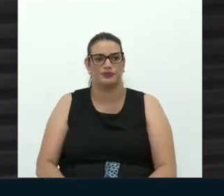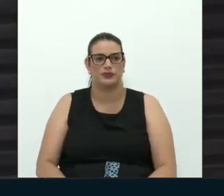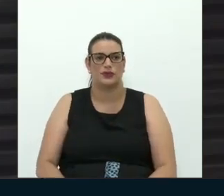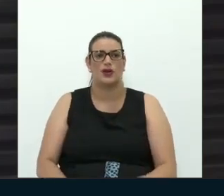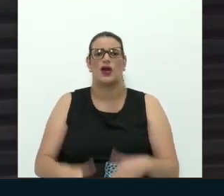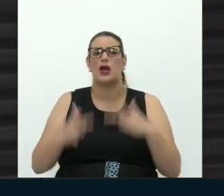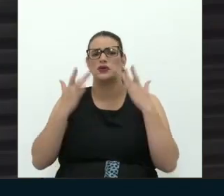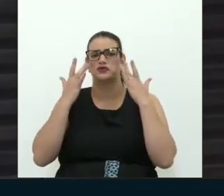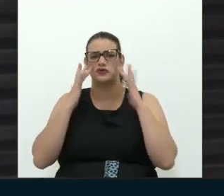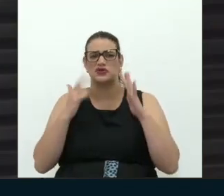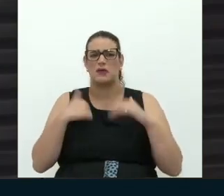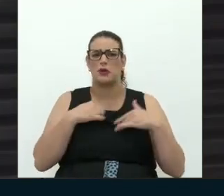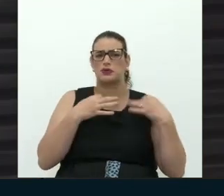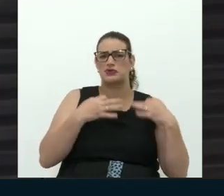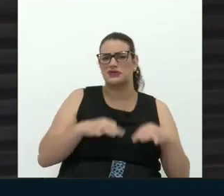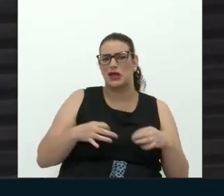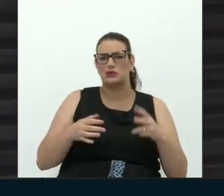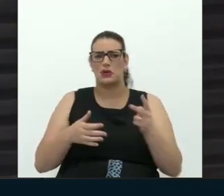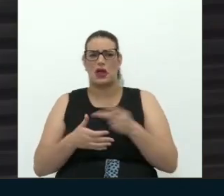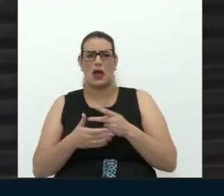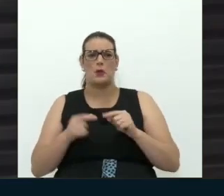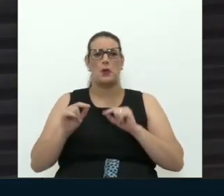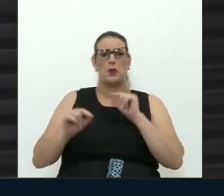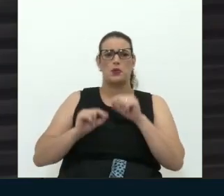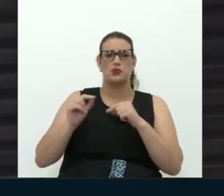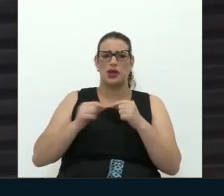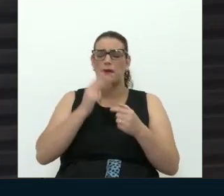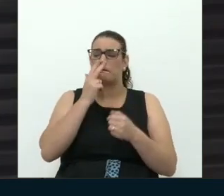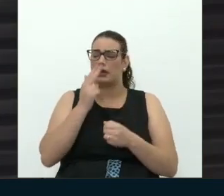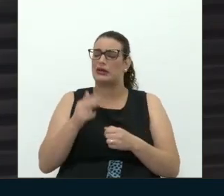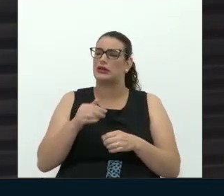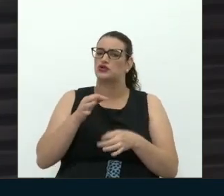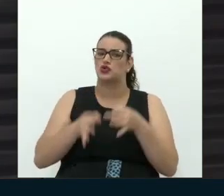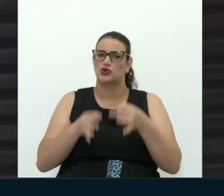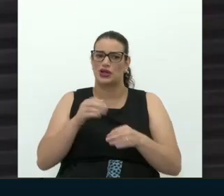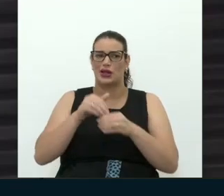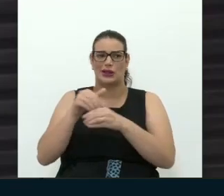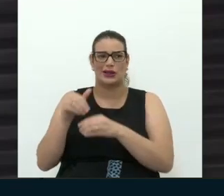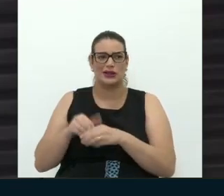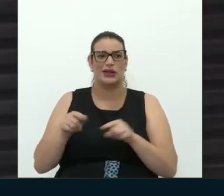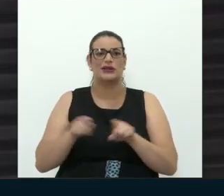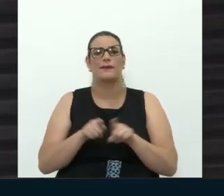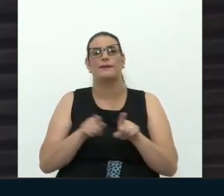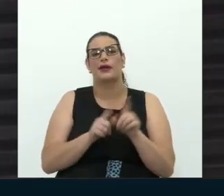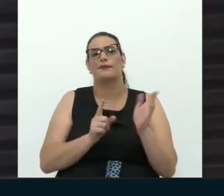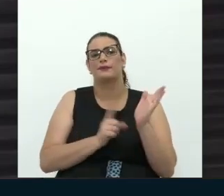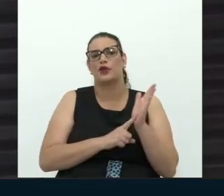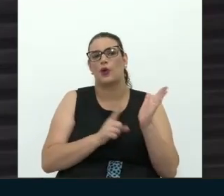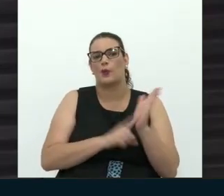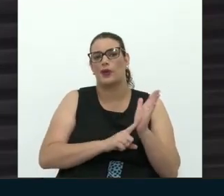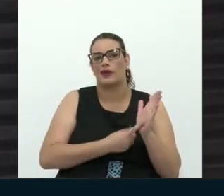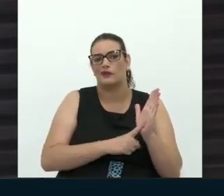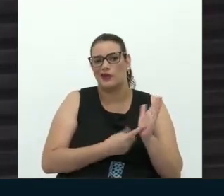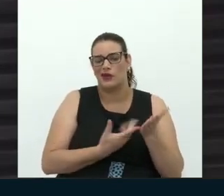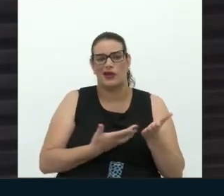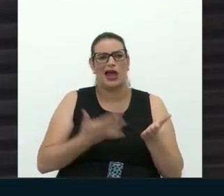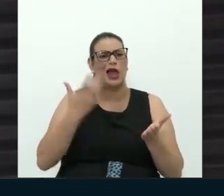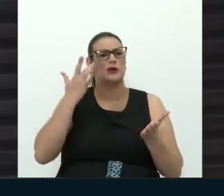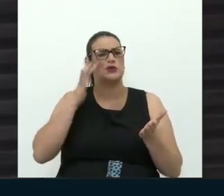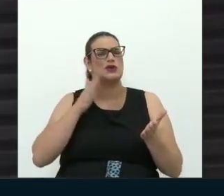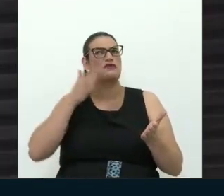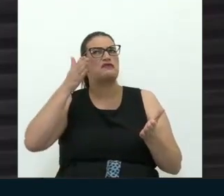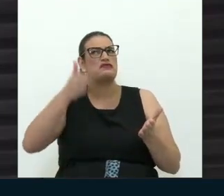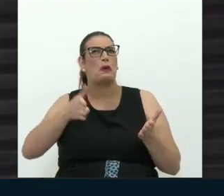sabe se a gente tá regularizado o título de eleitor na justiça eleitoral e daí tem a questão ainda da biometria assim nossa eu não sei nem se eu